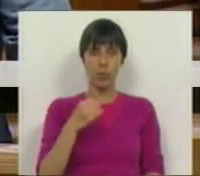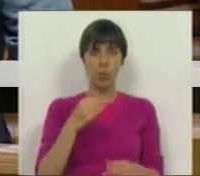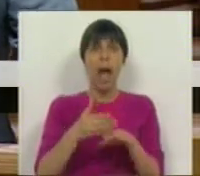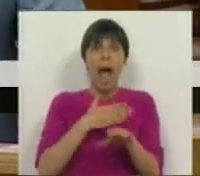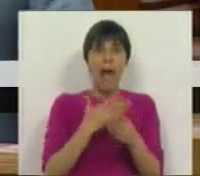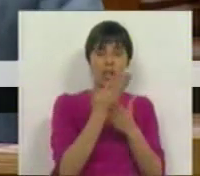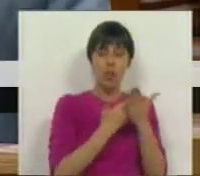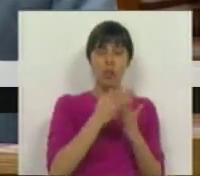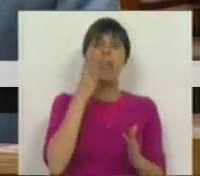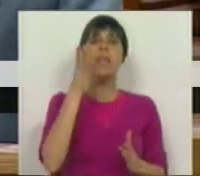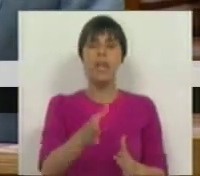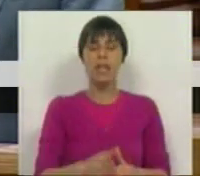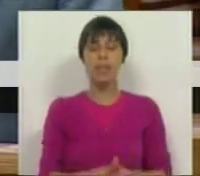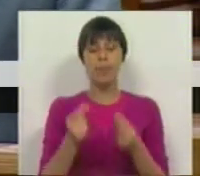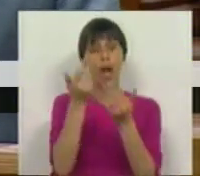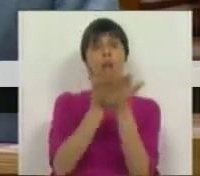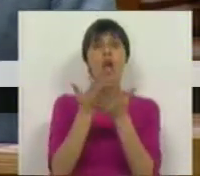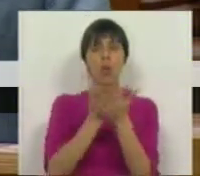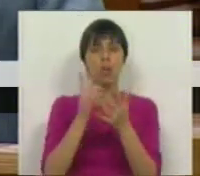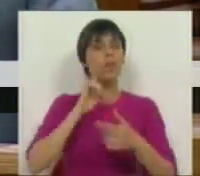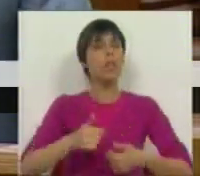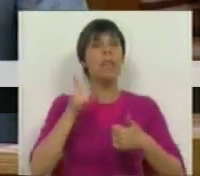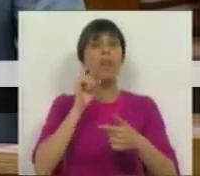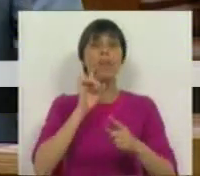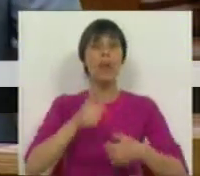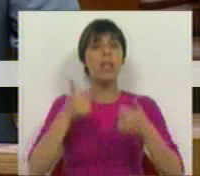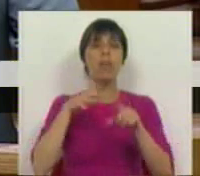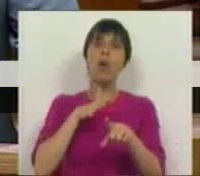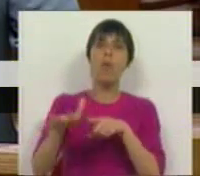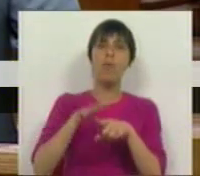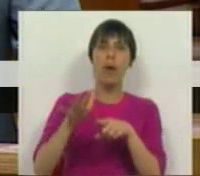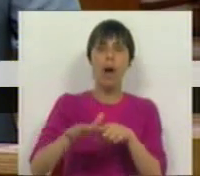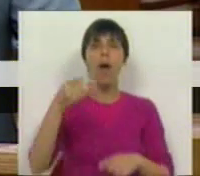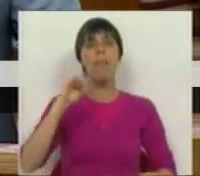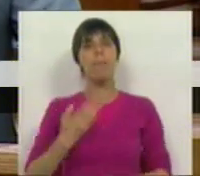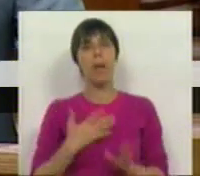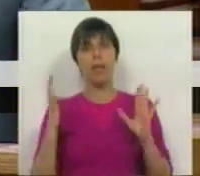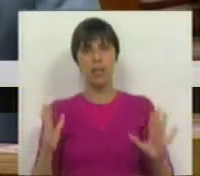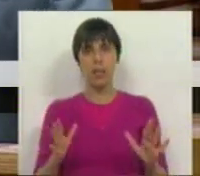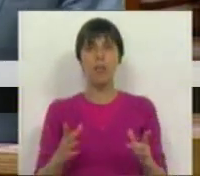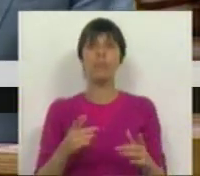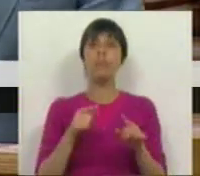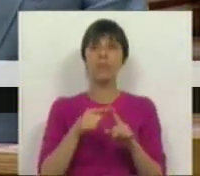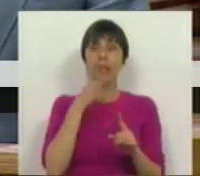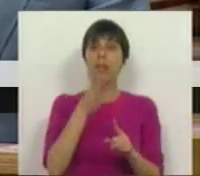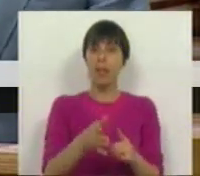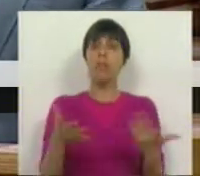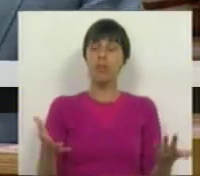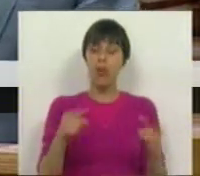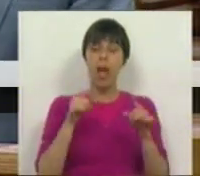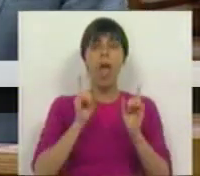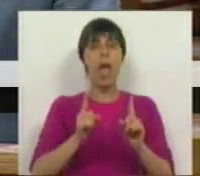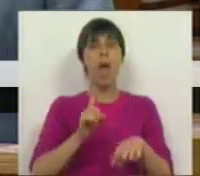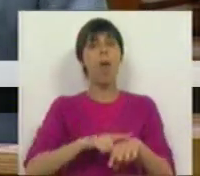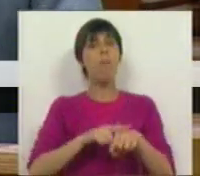negociação. Dizia ele que a negociação foi essencialmente influenciada pelo PSD. Regozijo do este